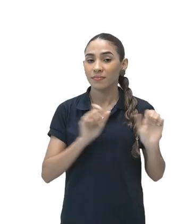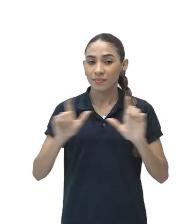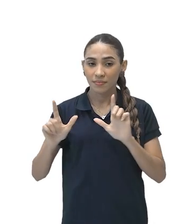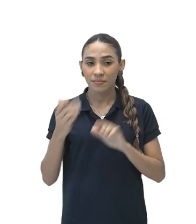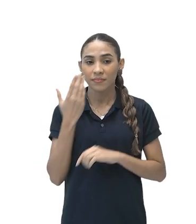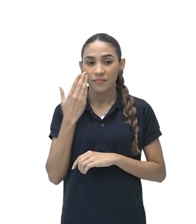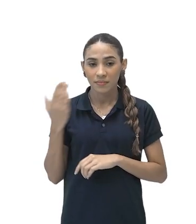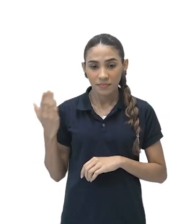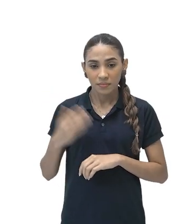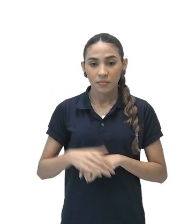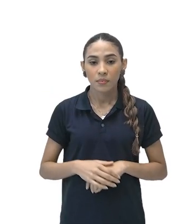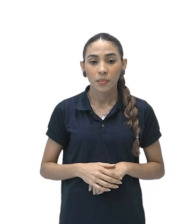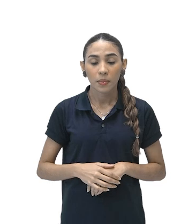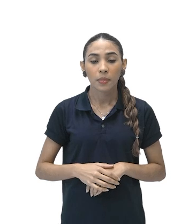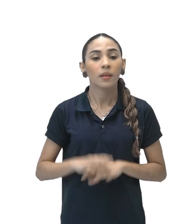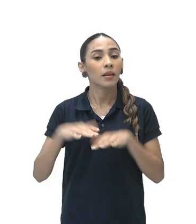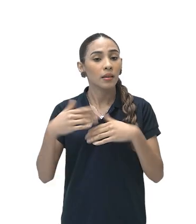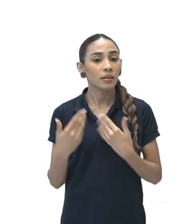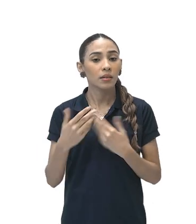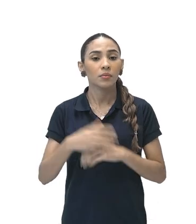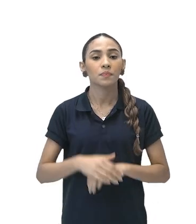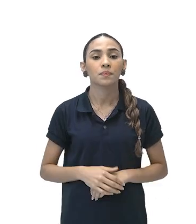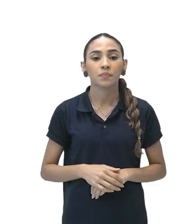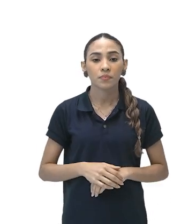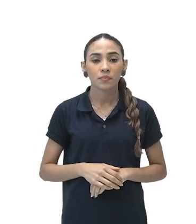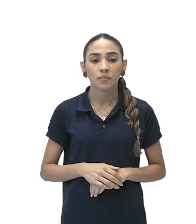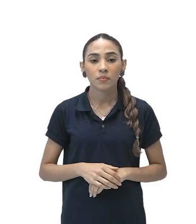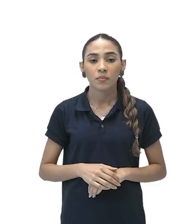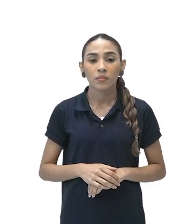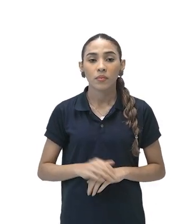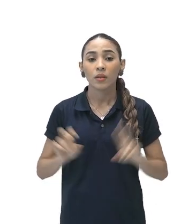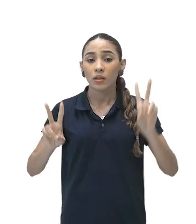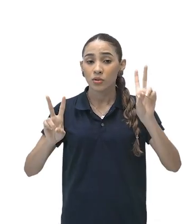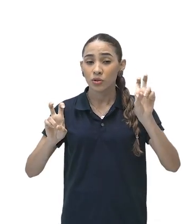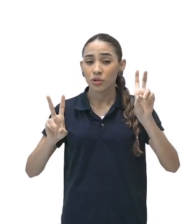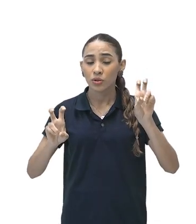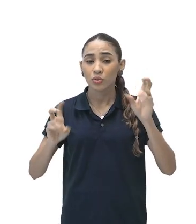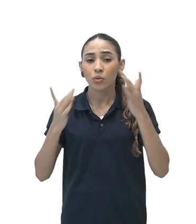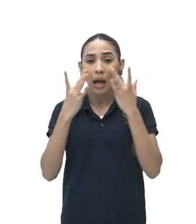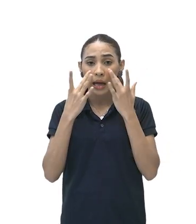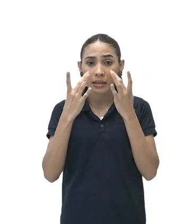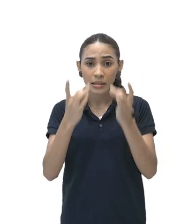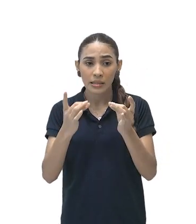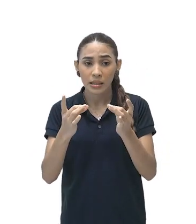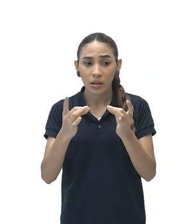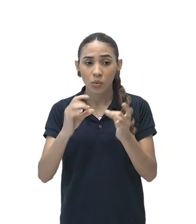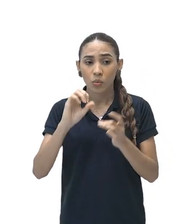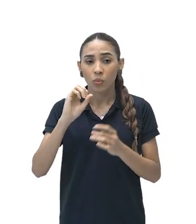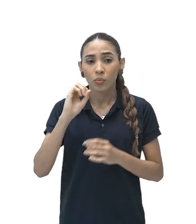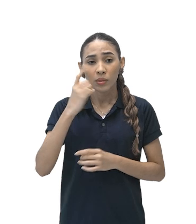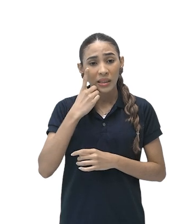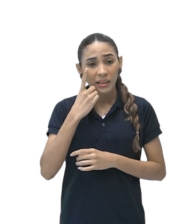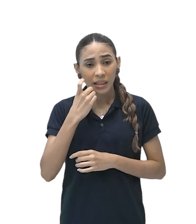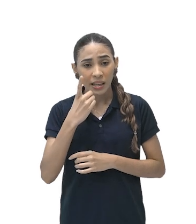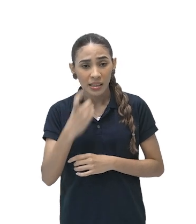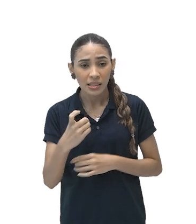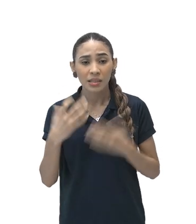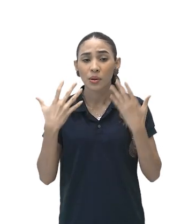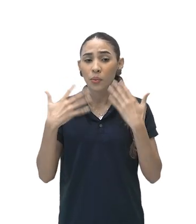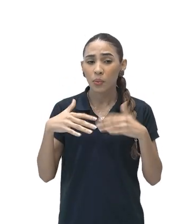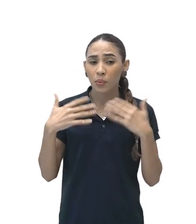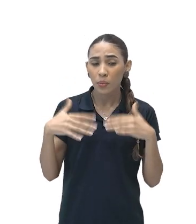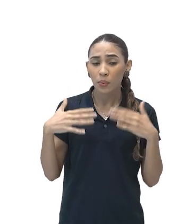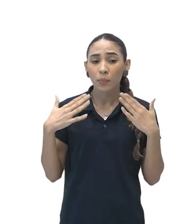avançar, vamos lá? Então, primeiro ponto, títulos chamativos ou bombásticos, né? Ah, uma